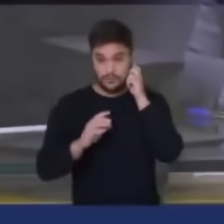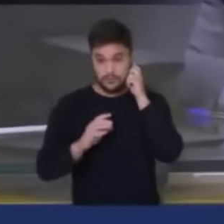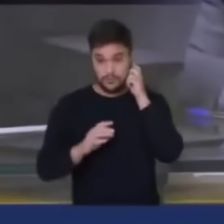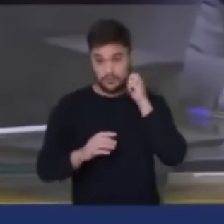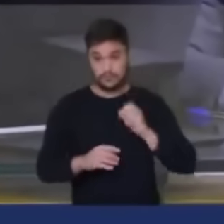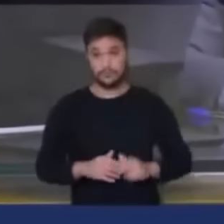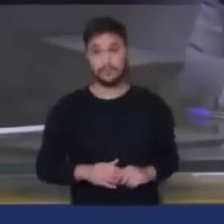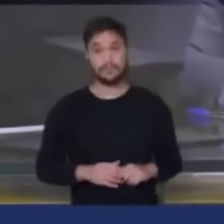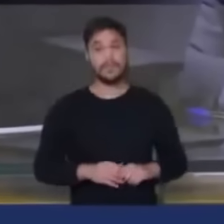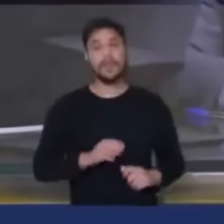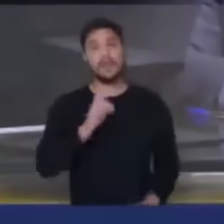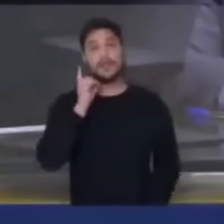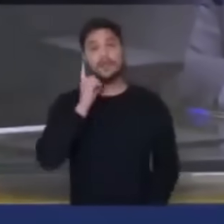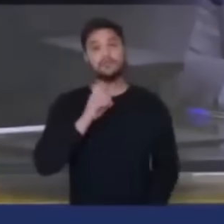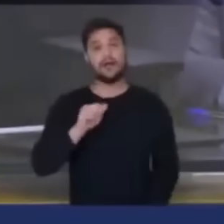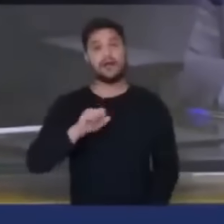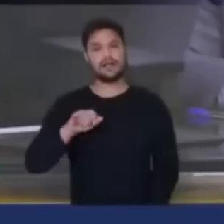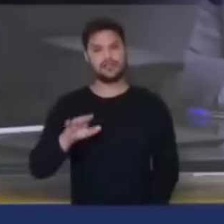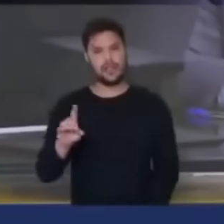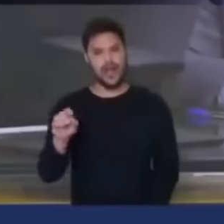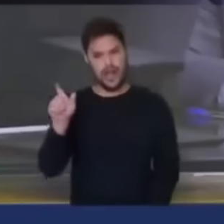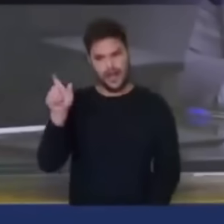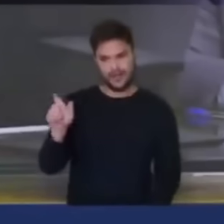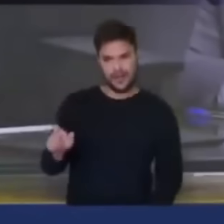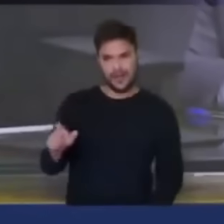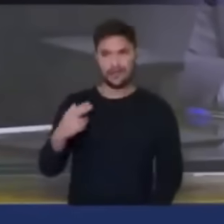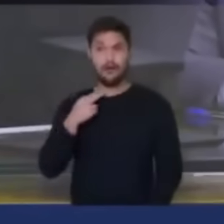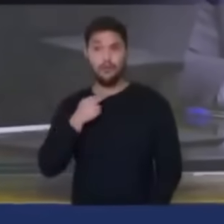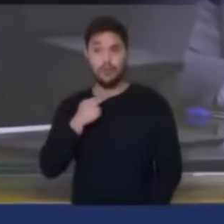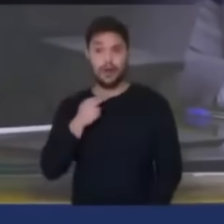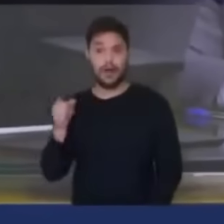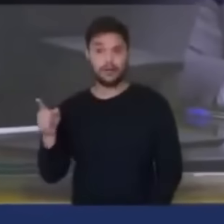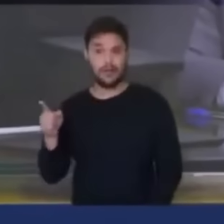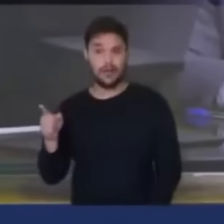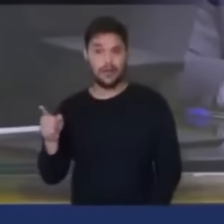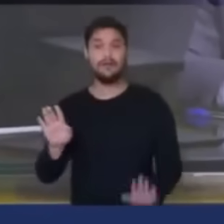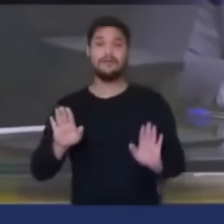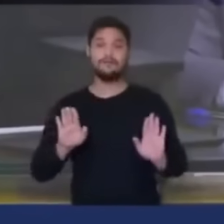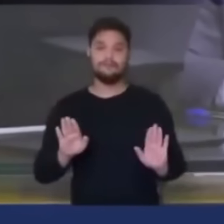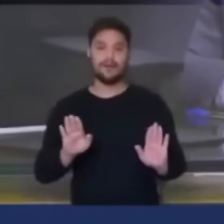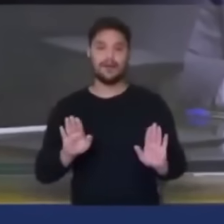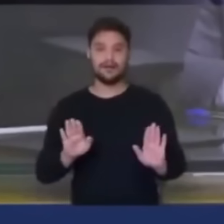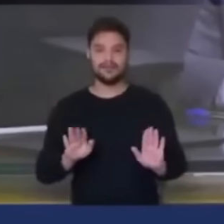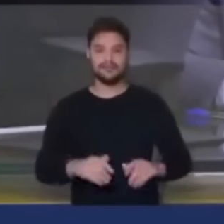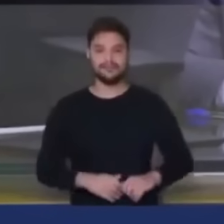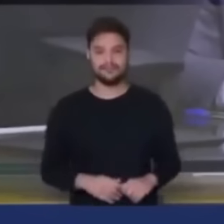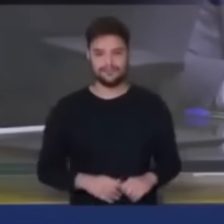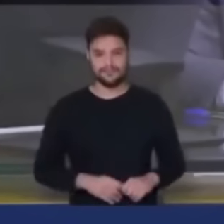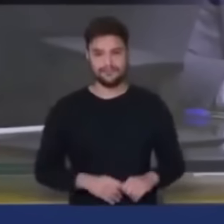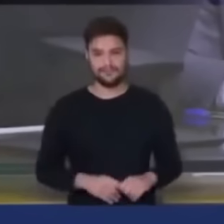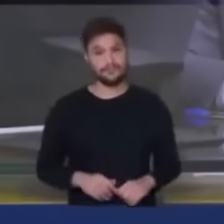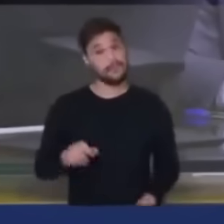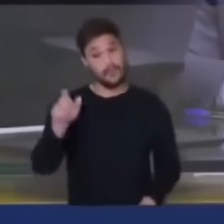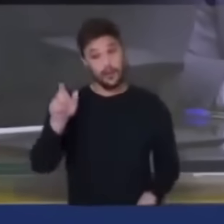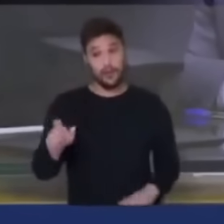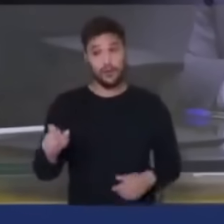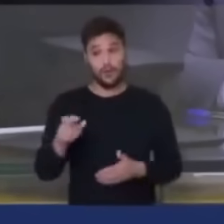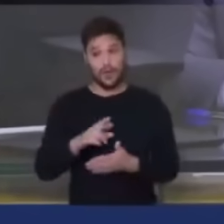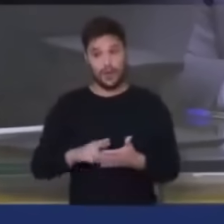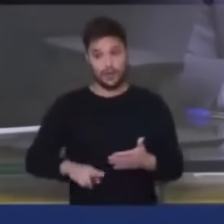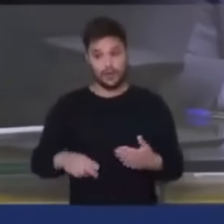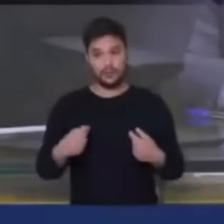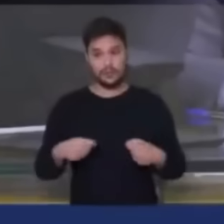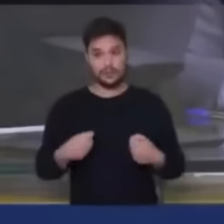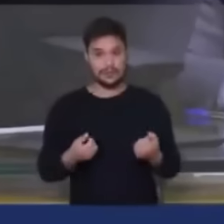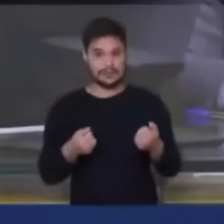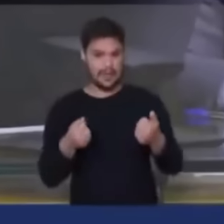o deputado Cajado está ali muito empolgado. Antes da orientação de bancada, cabe ao relator o esclarecimento